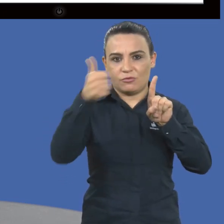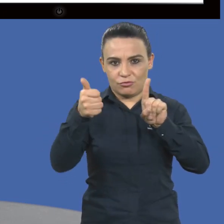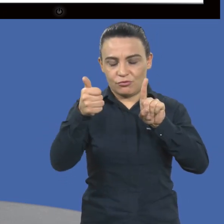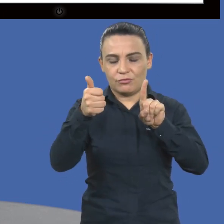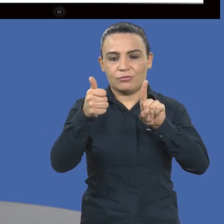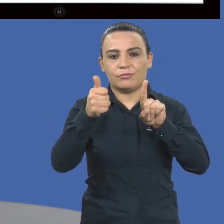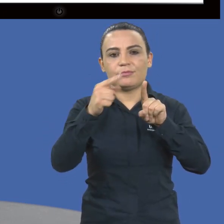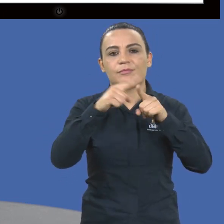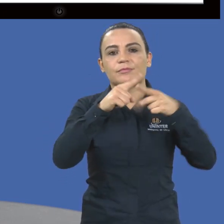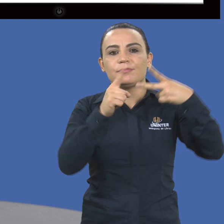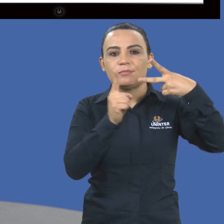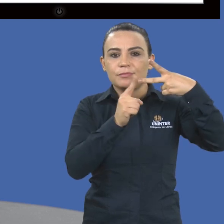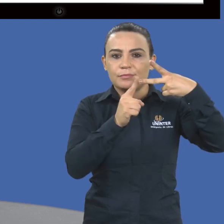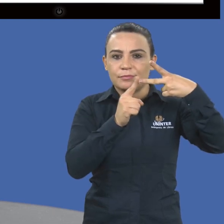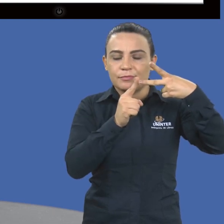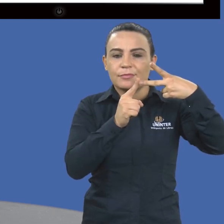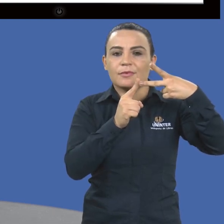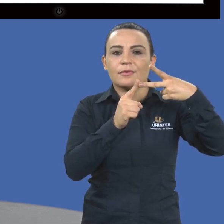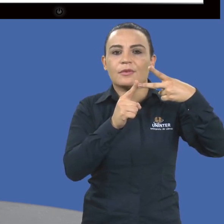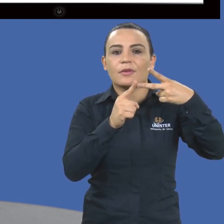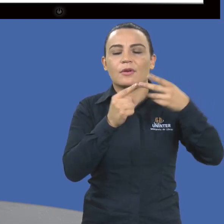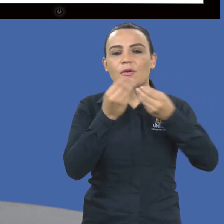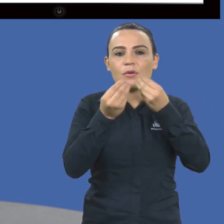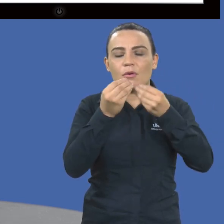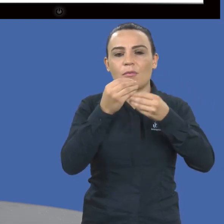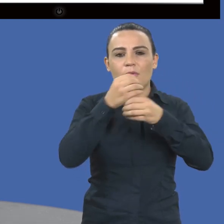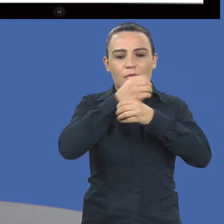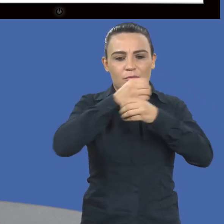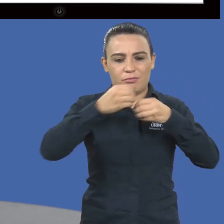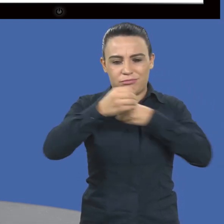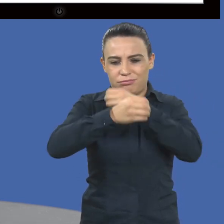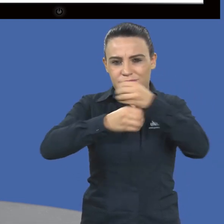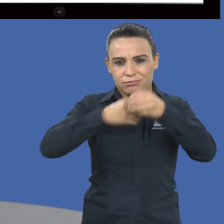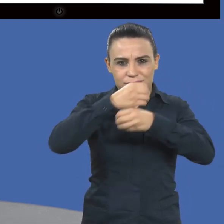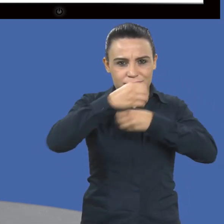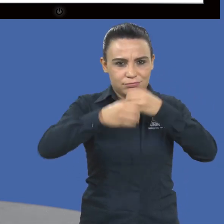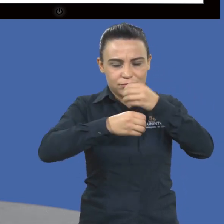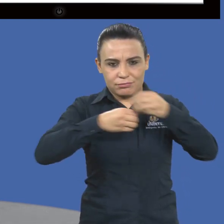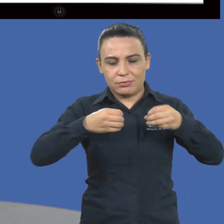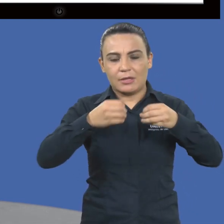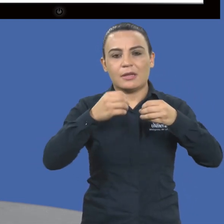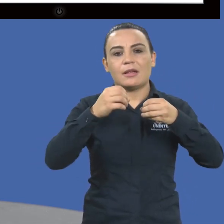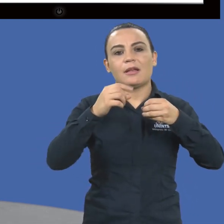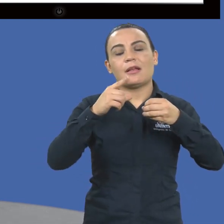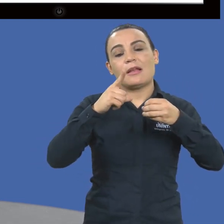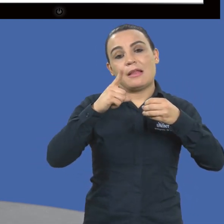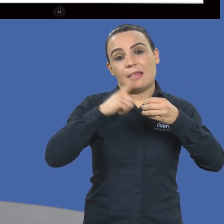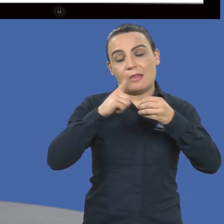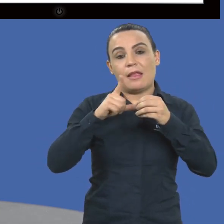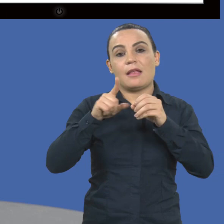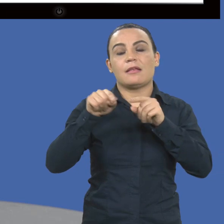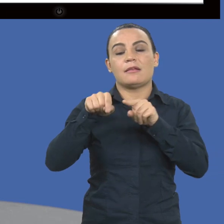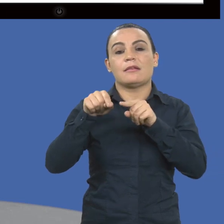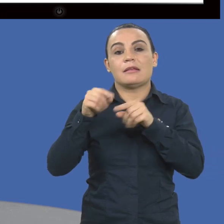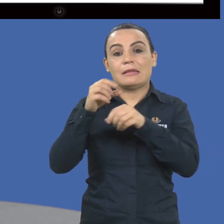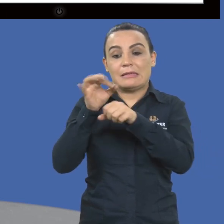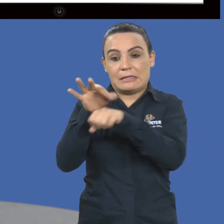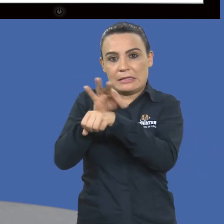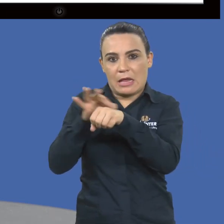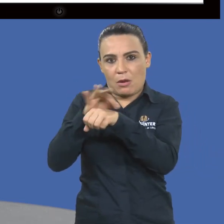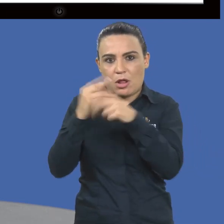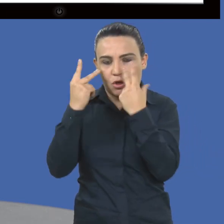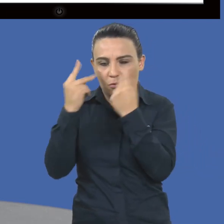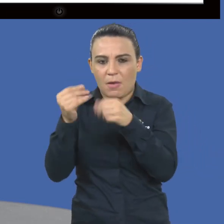21. Segundo, o mosaicismo, quer dizer, células normais e células com a